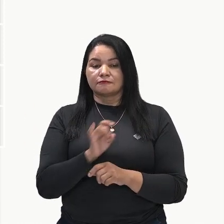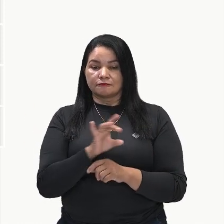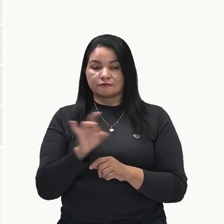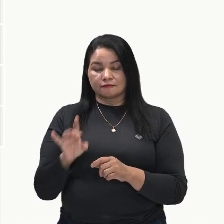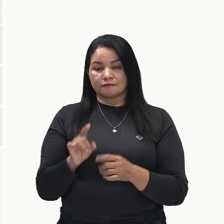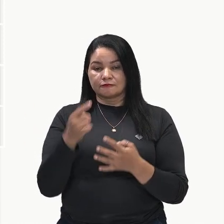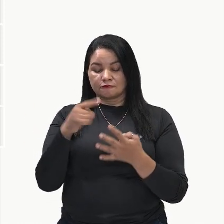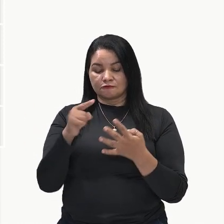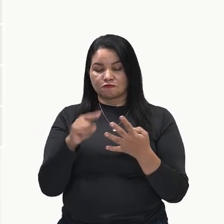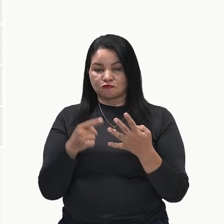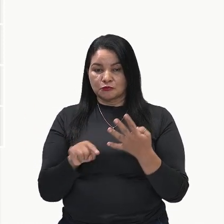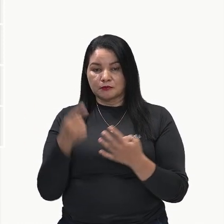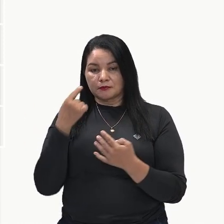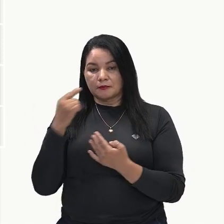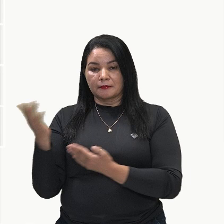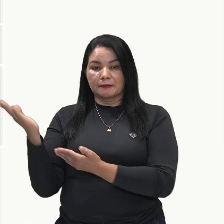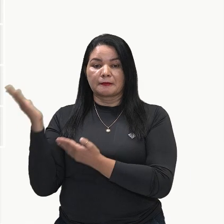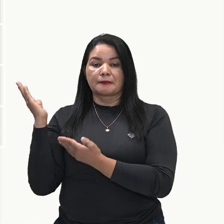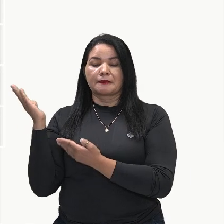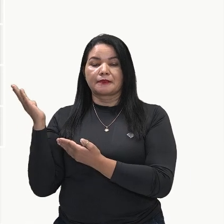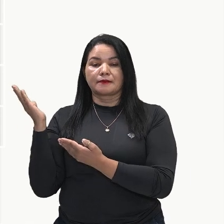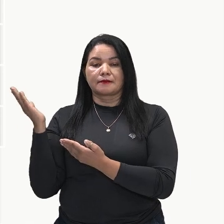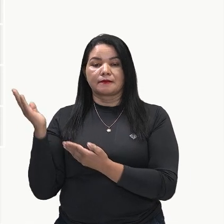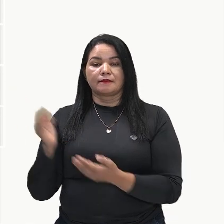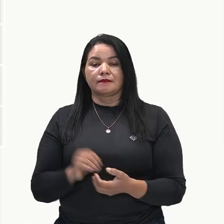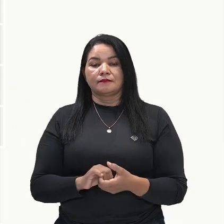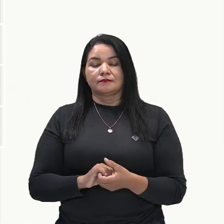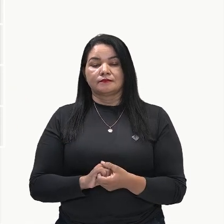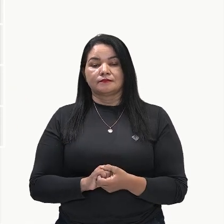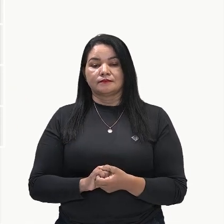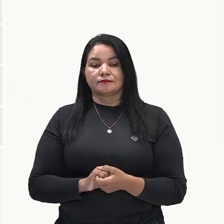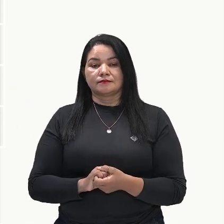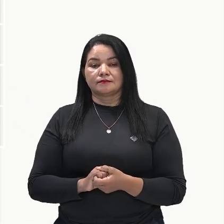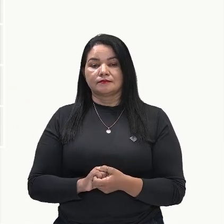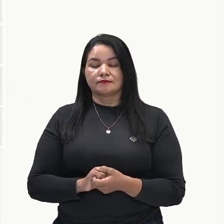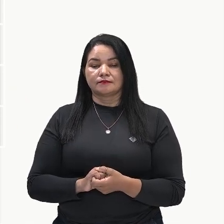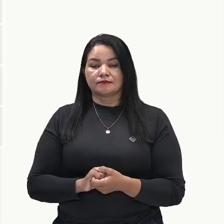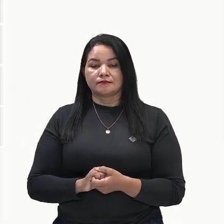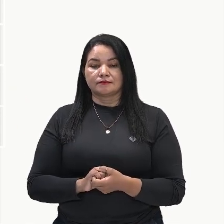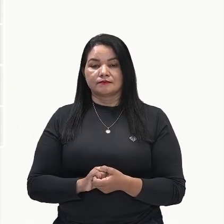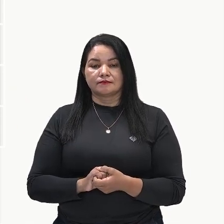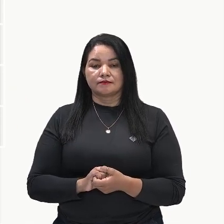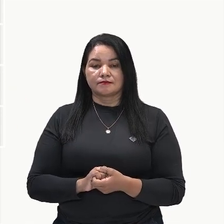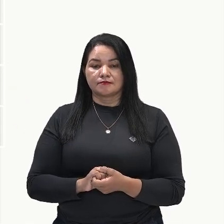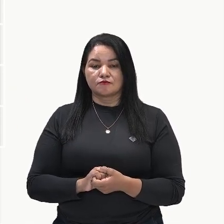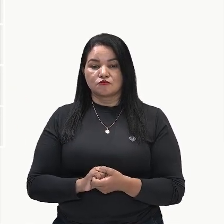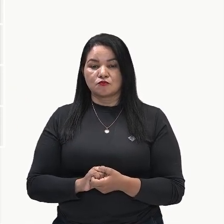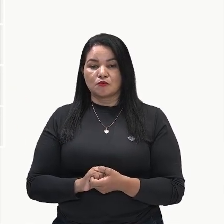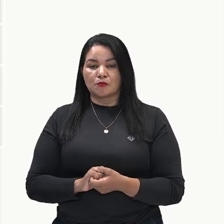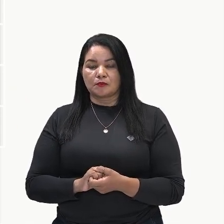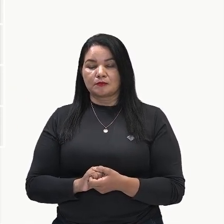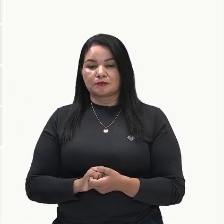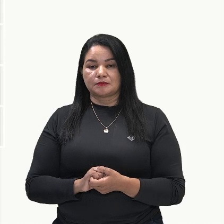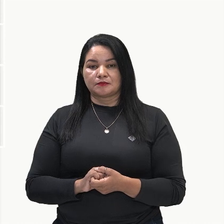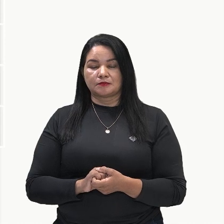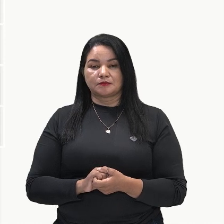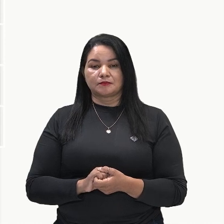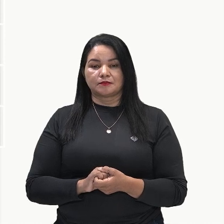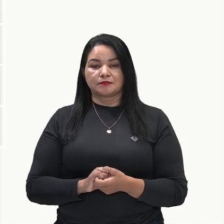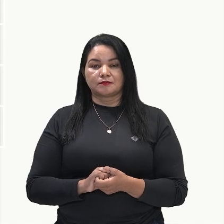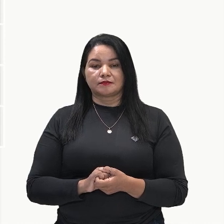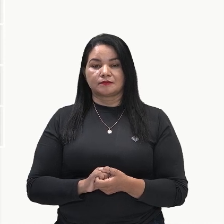ordenadores, bambu, bambúes, la acción, las acciones, el maní,